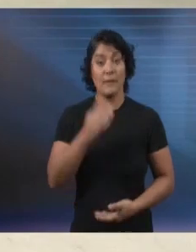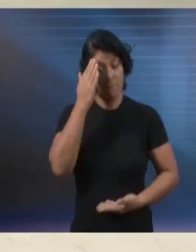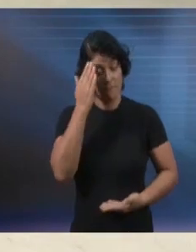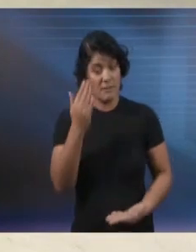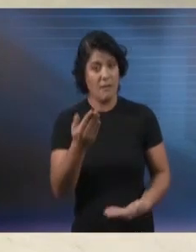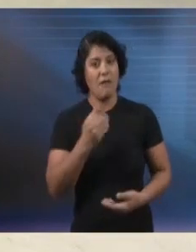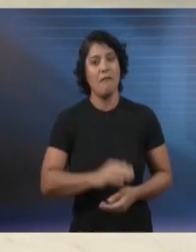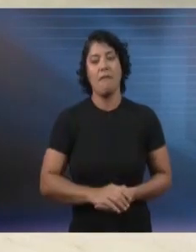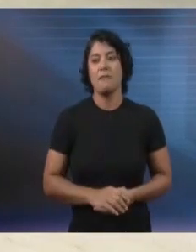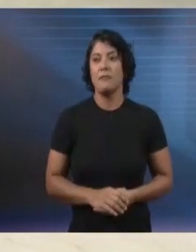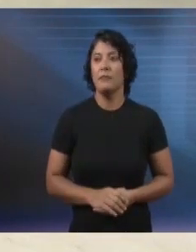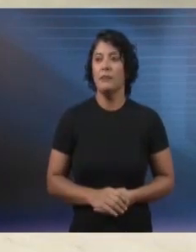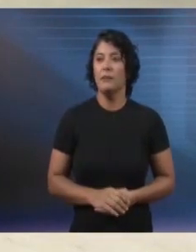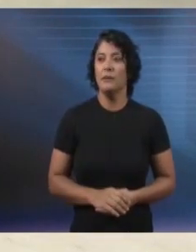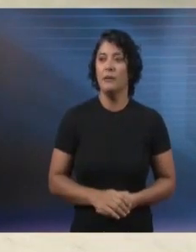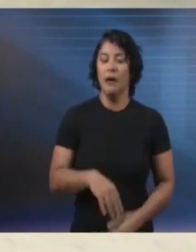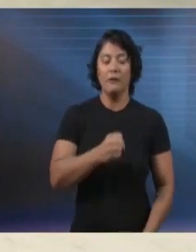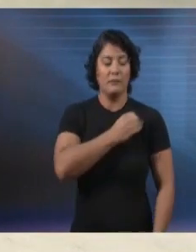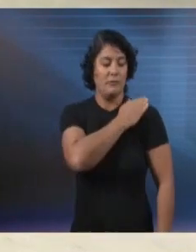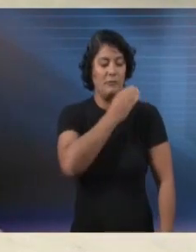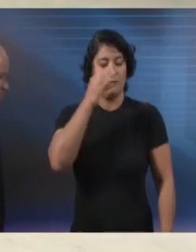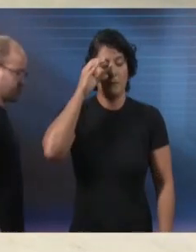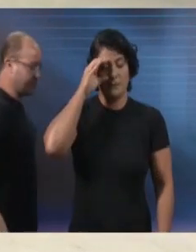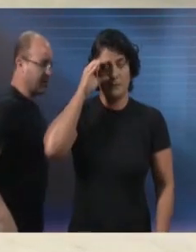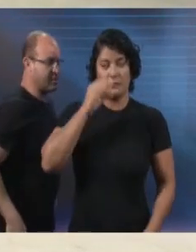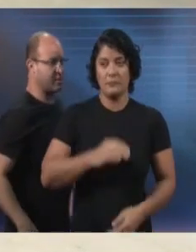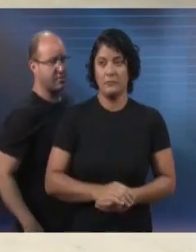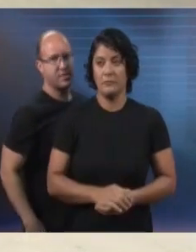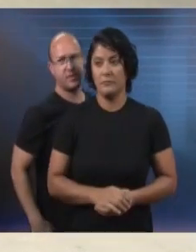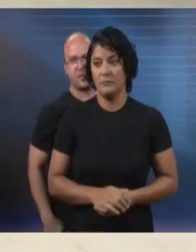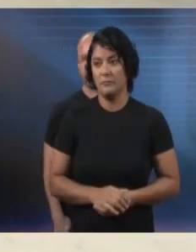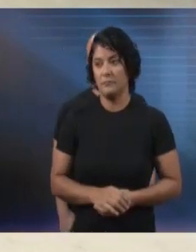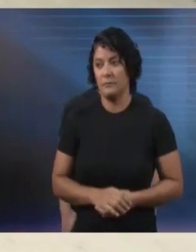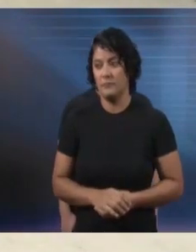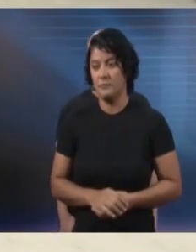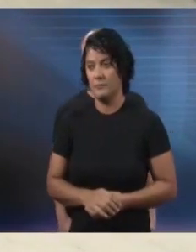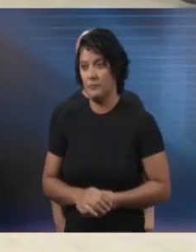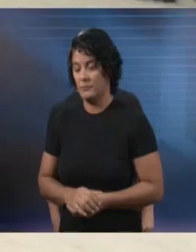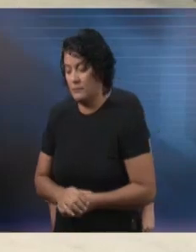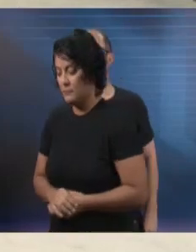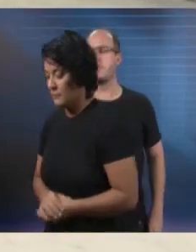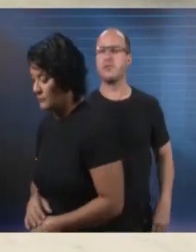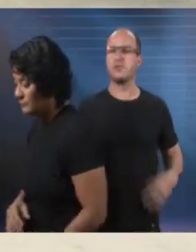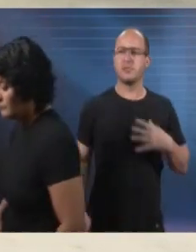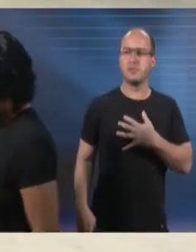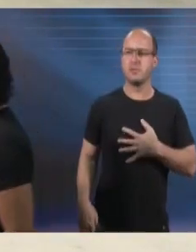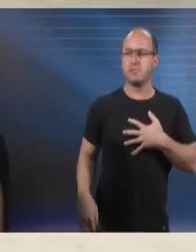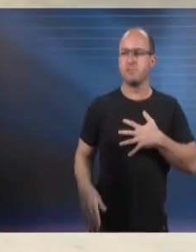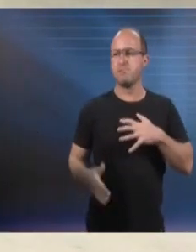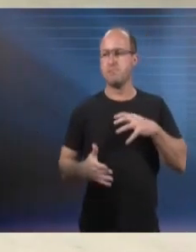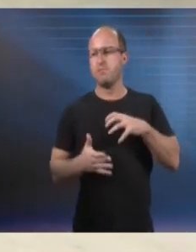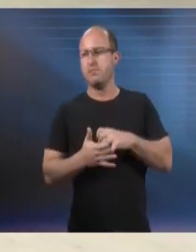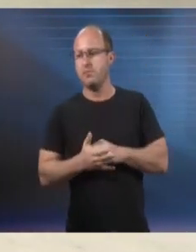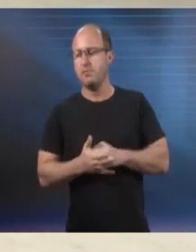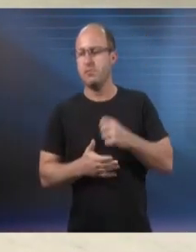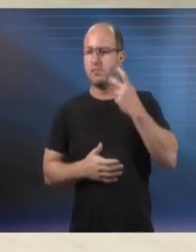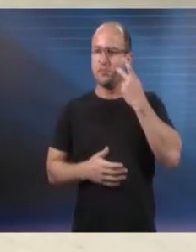Obrigado, deputado Coronel Azevedo. Quero aqui registrar a visita aqui